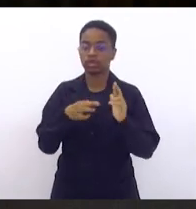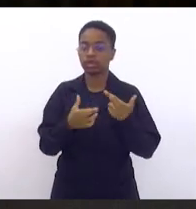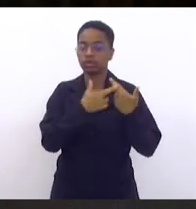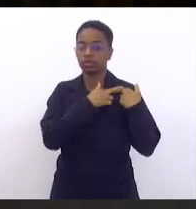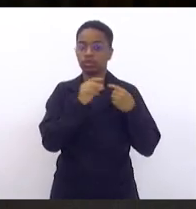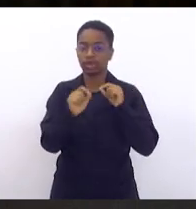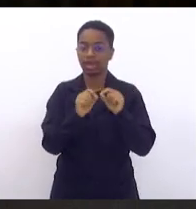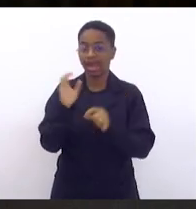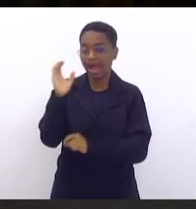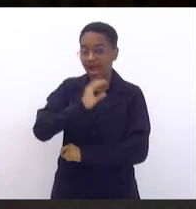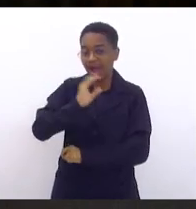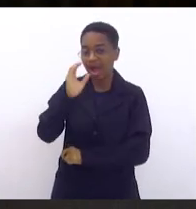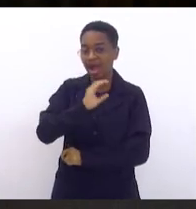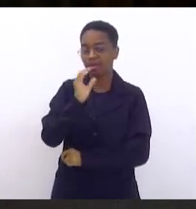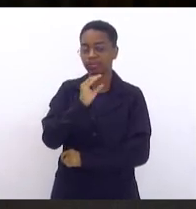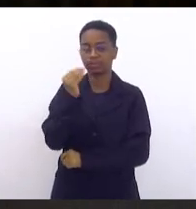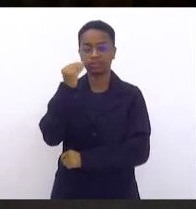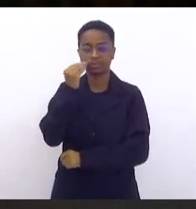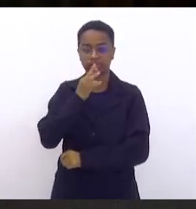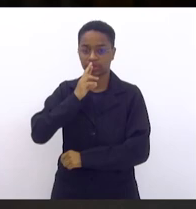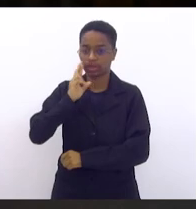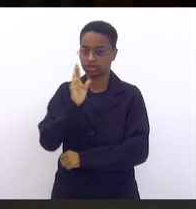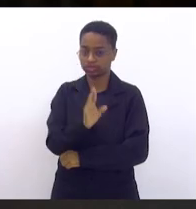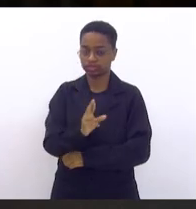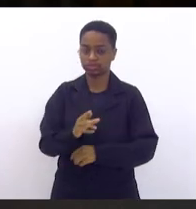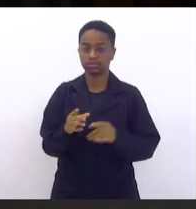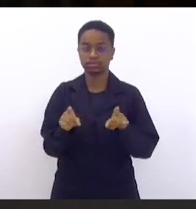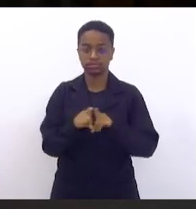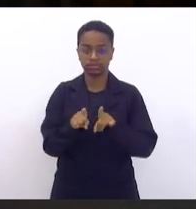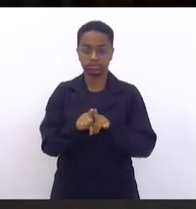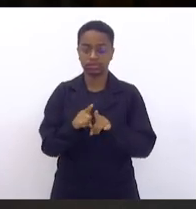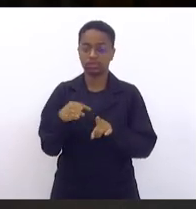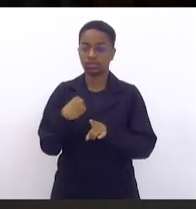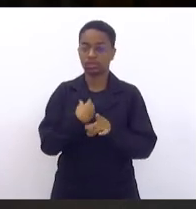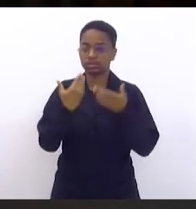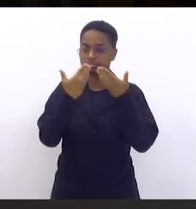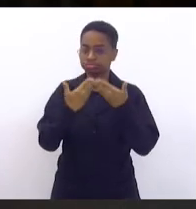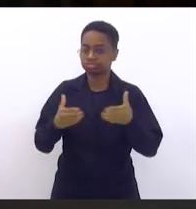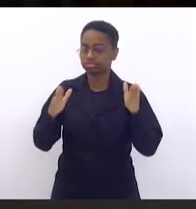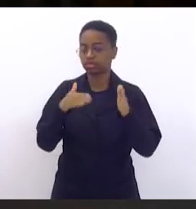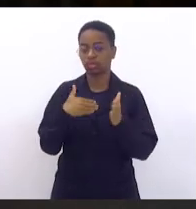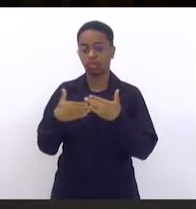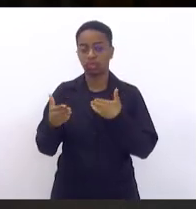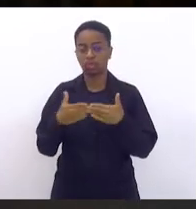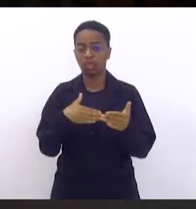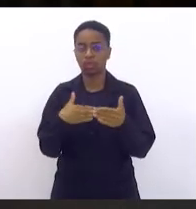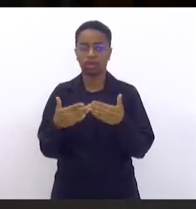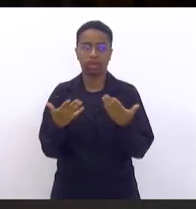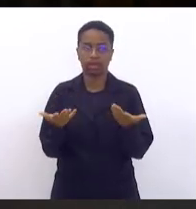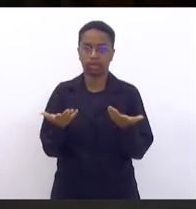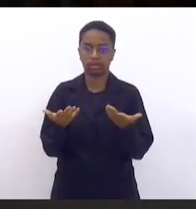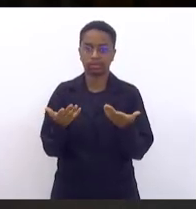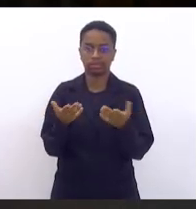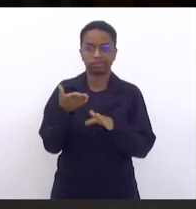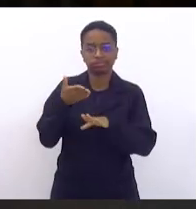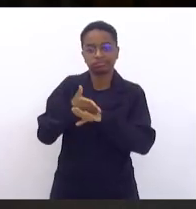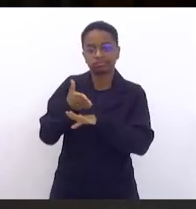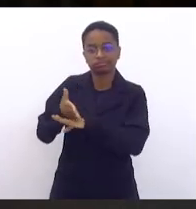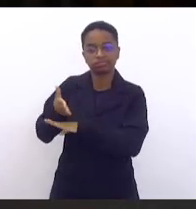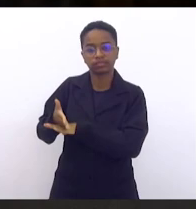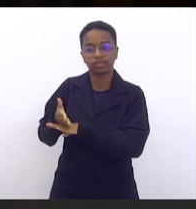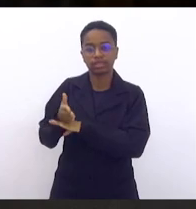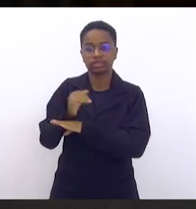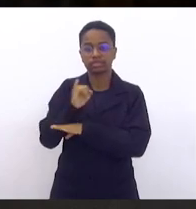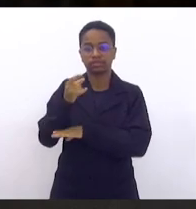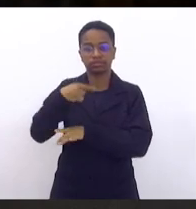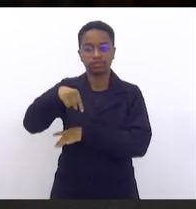mais rápido possível dar a resposta e também nós estamos abertos a qualquer a qualquer participação que